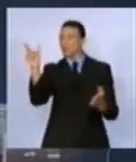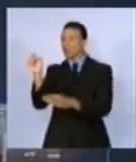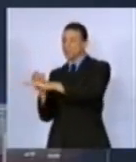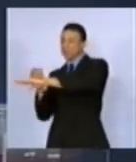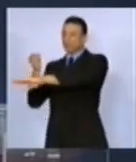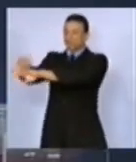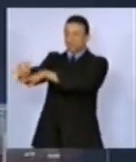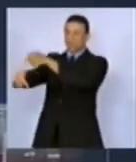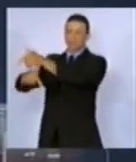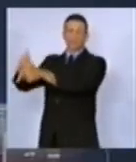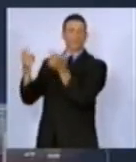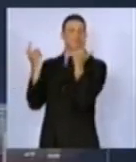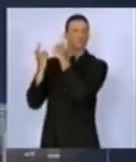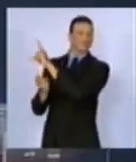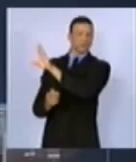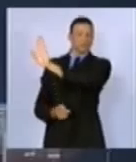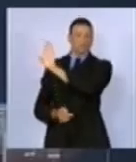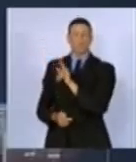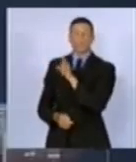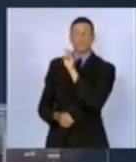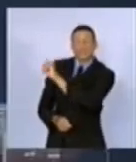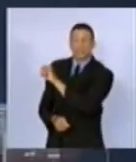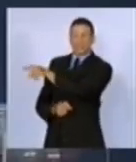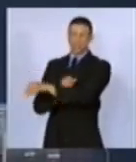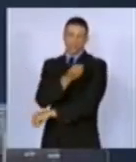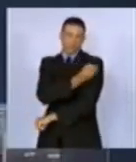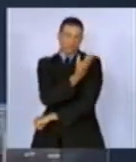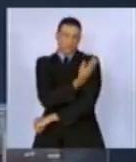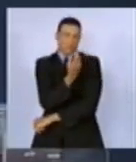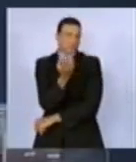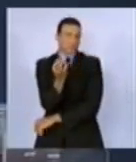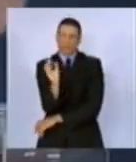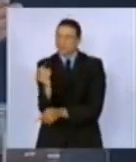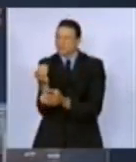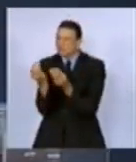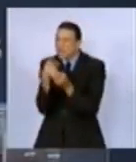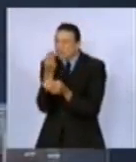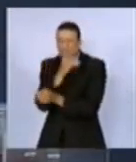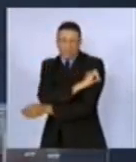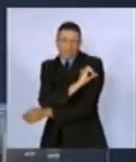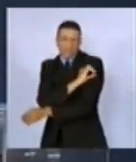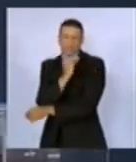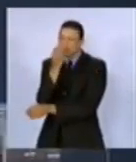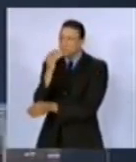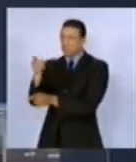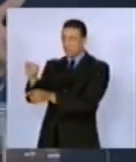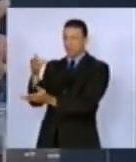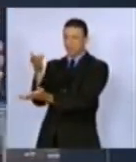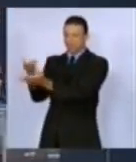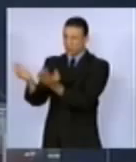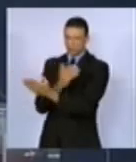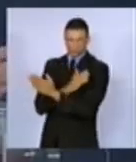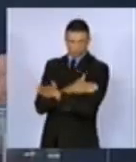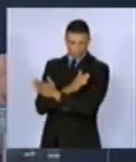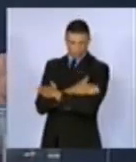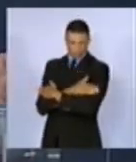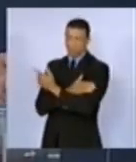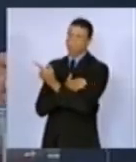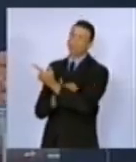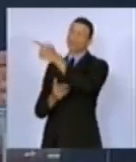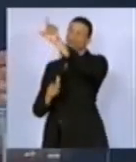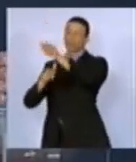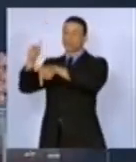com baixo nível de escolaridade é é muito perigosa primeiro porque uma grande saída desses trabalhadores é para a indústria da